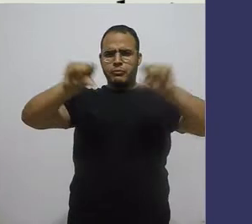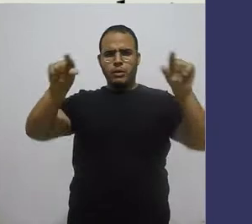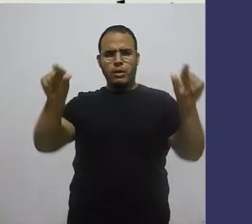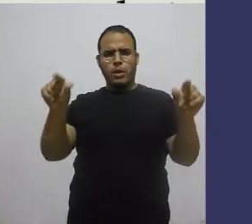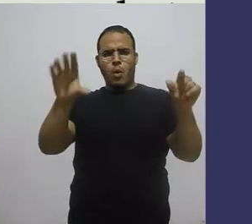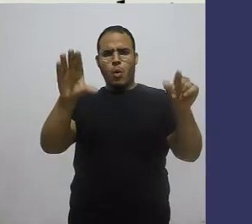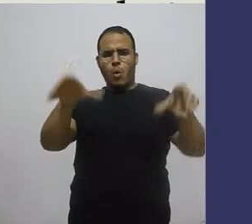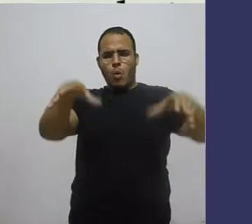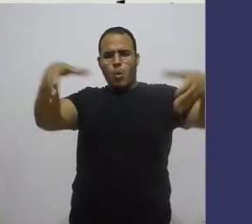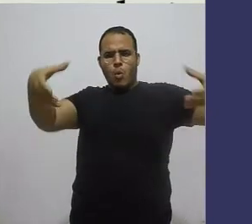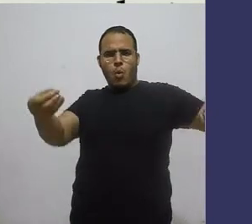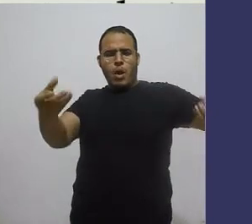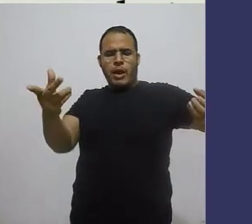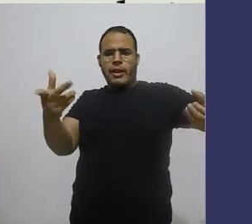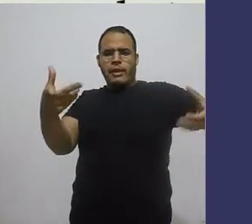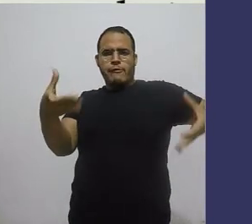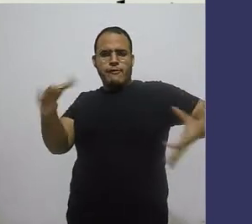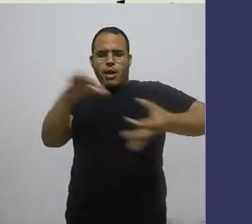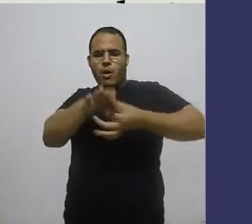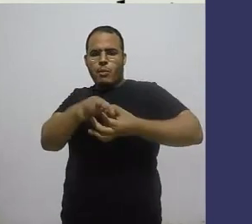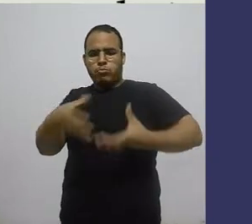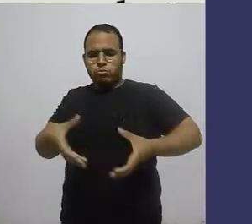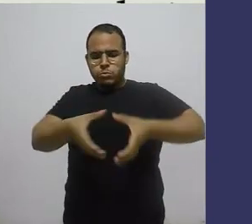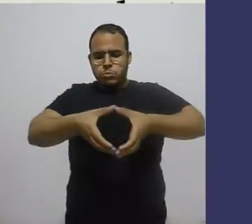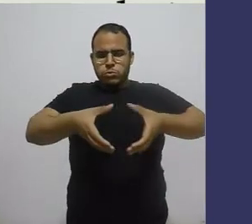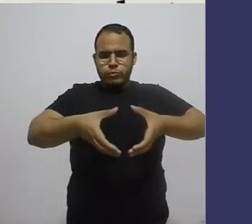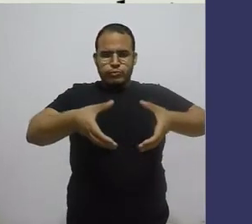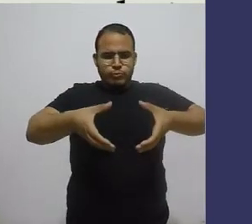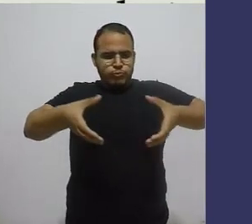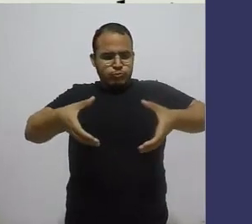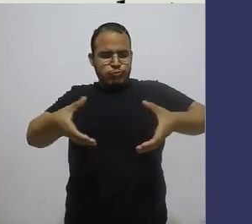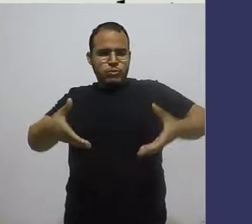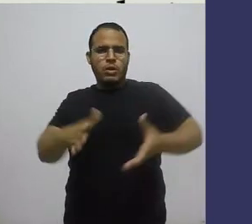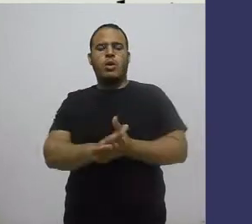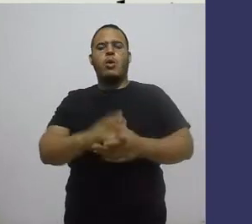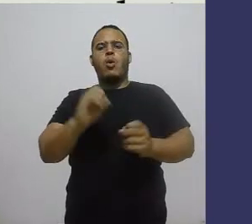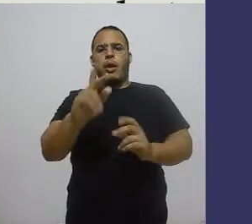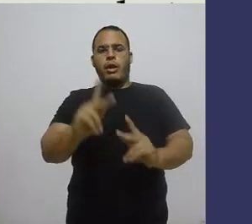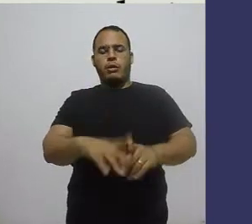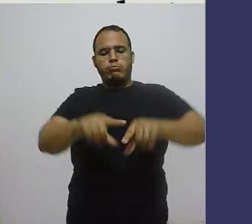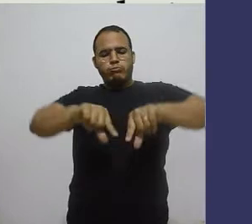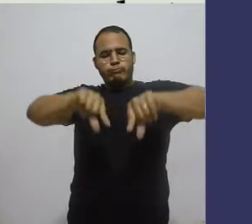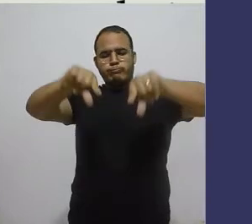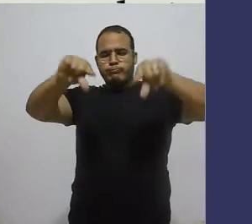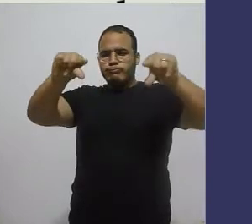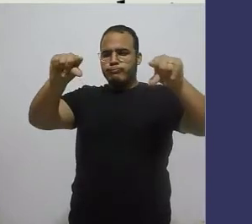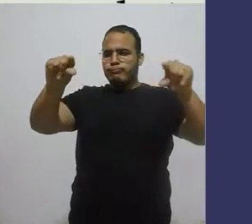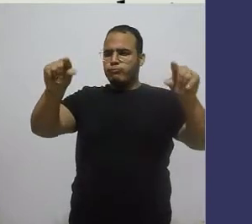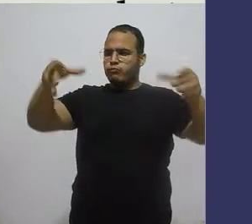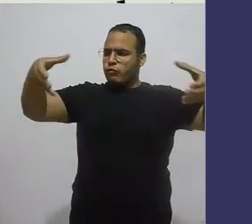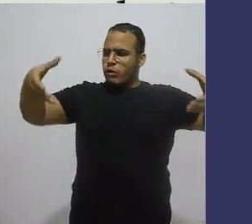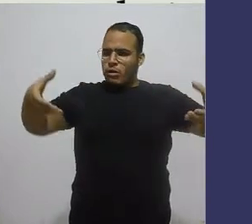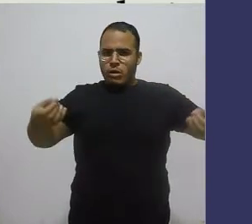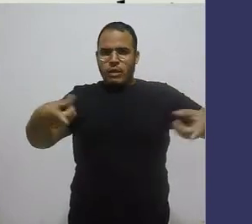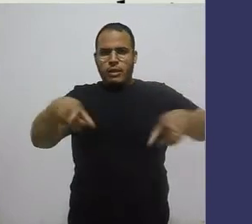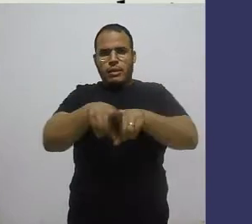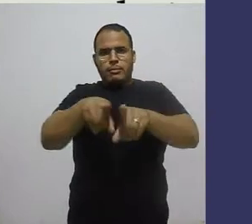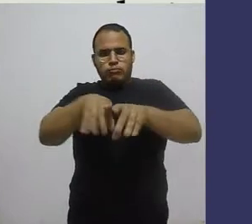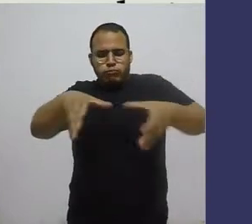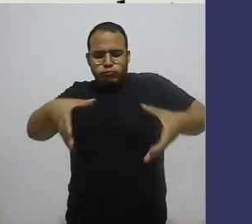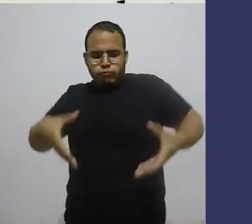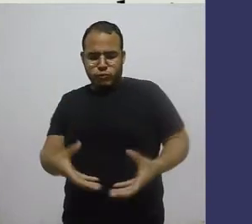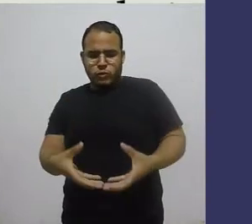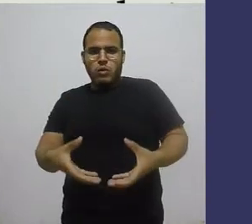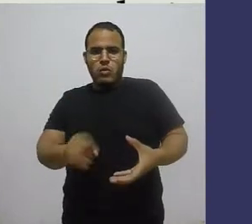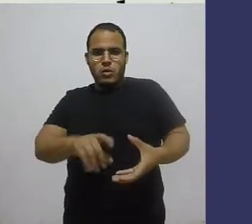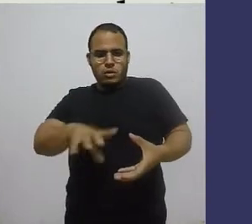no plural porque também são duas, certo? É um canal aí, muscular que vai estar ligando o ovário ao útero. E